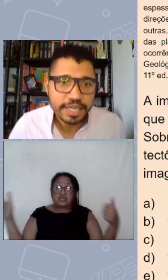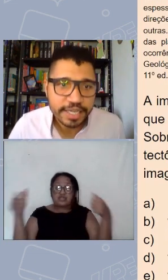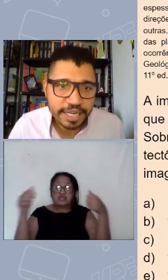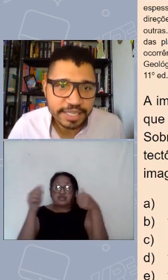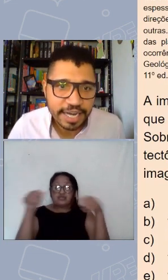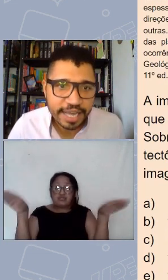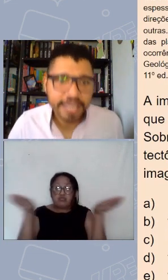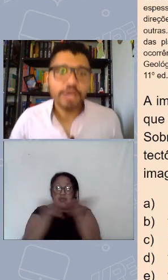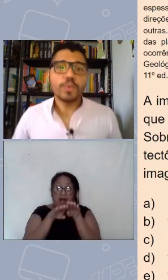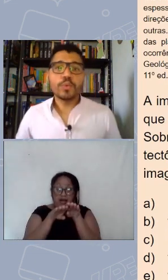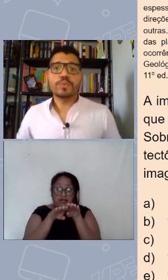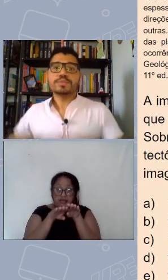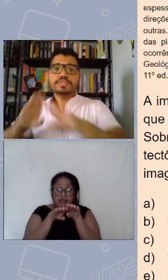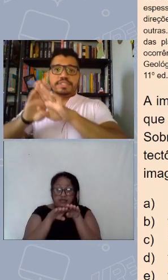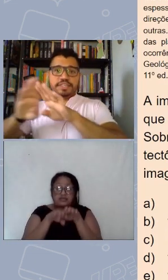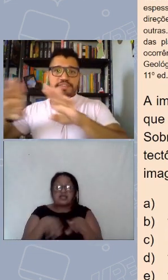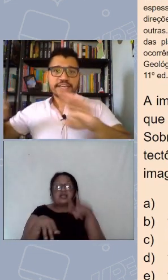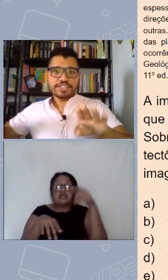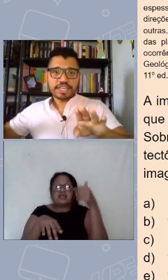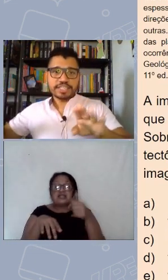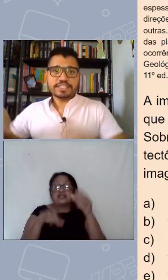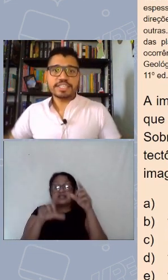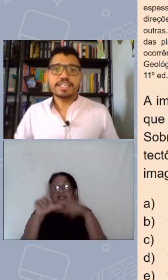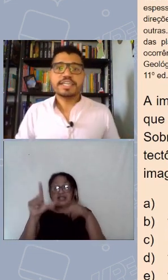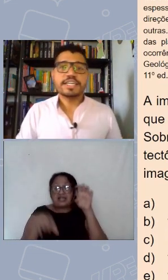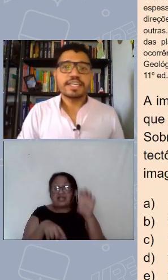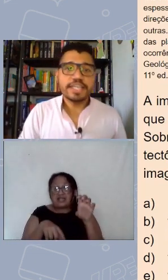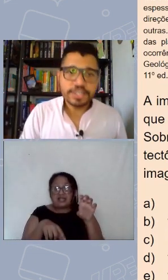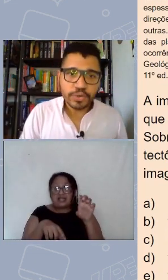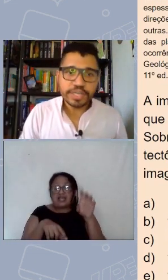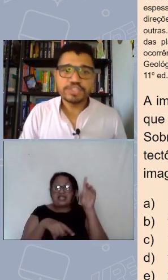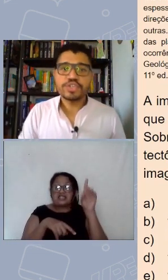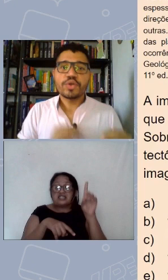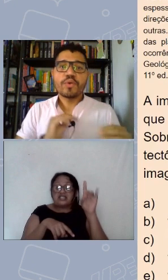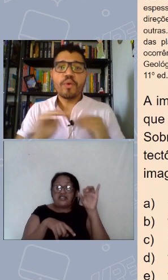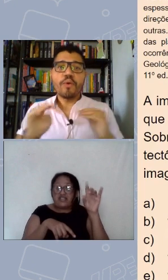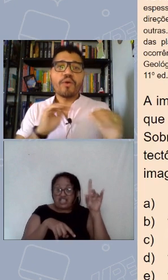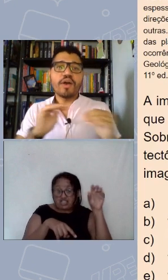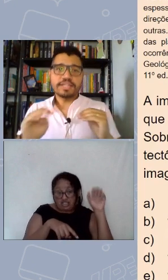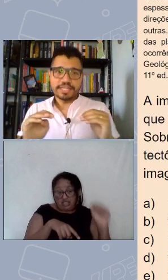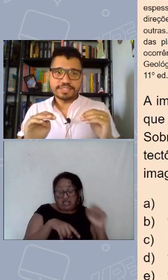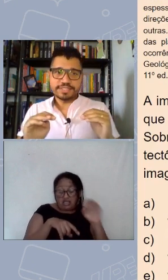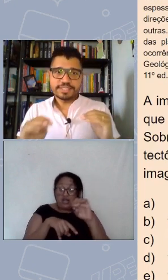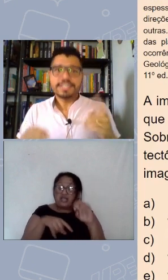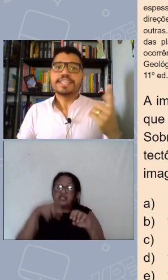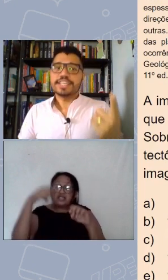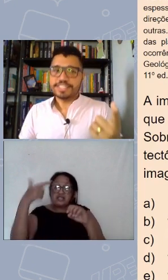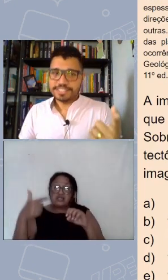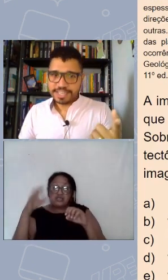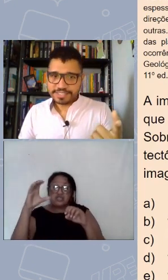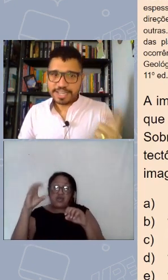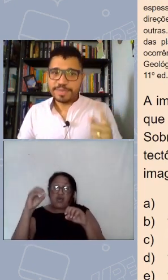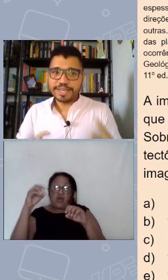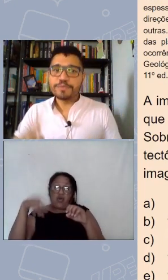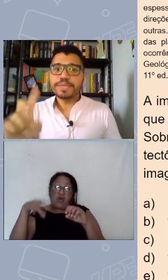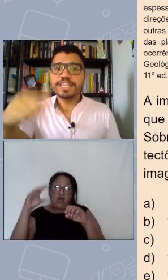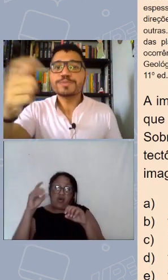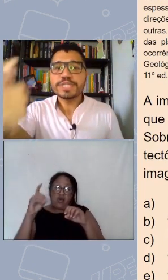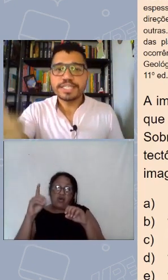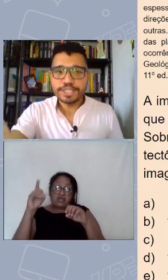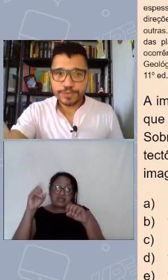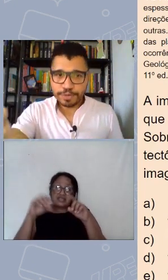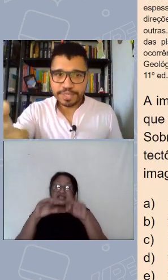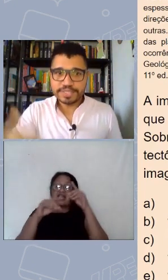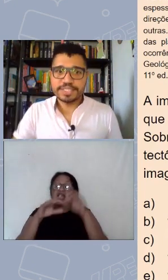e letra E um divergente e dois concordante que a gente já sabe que é o